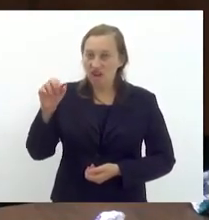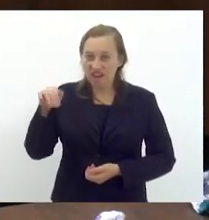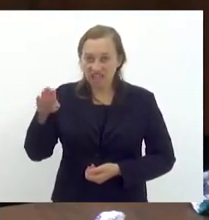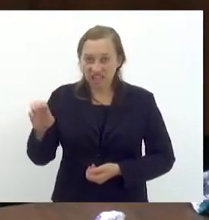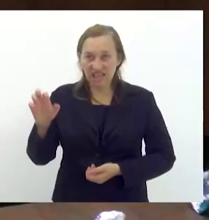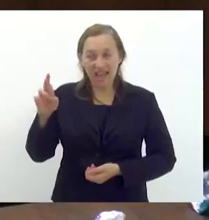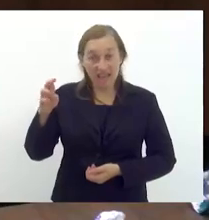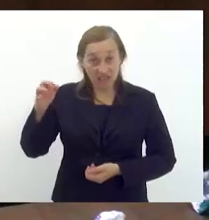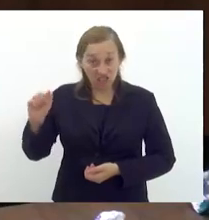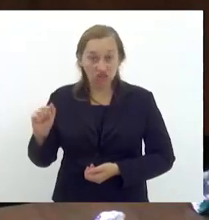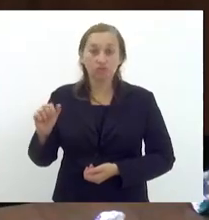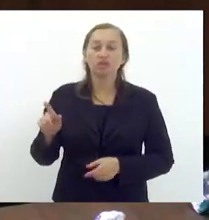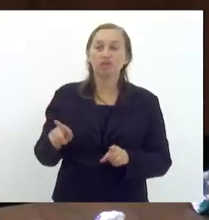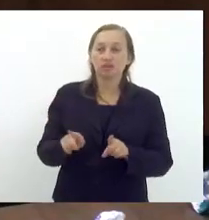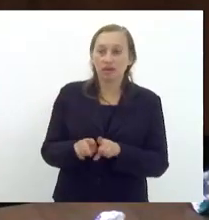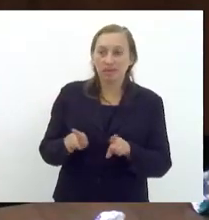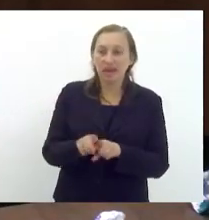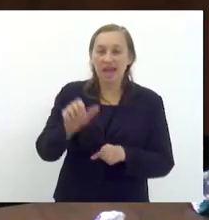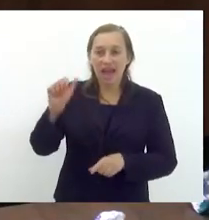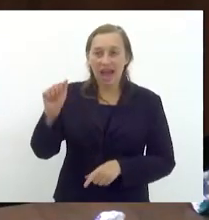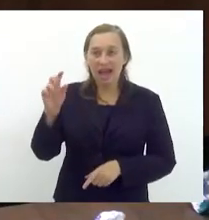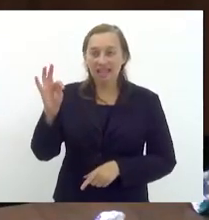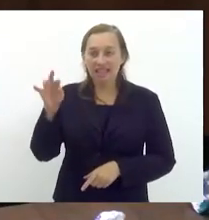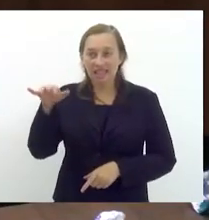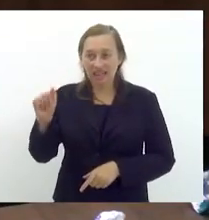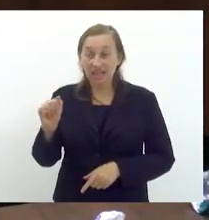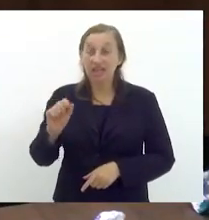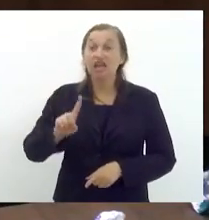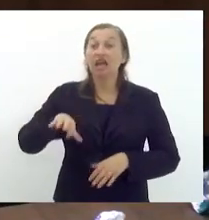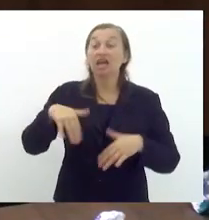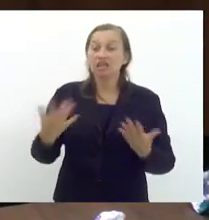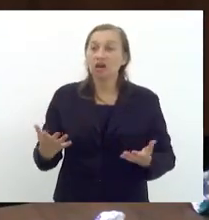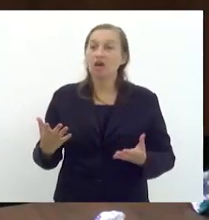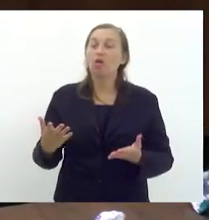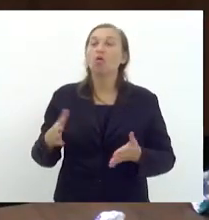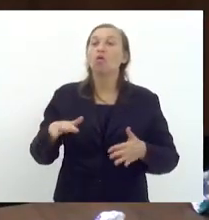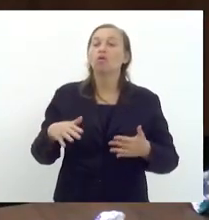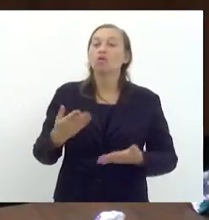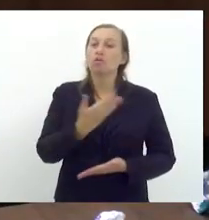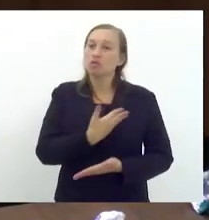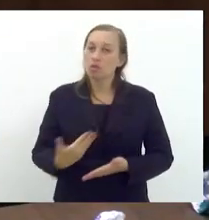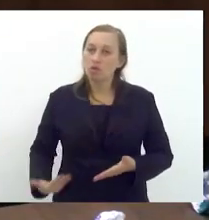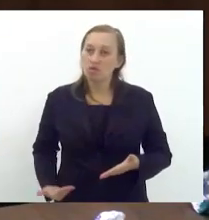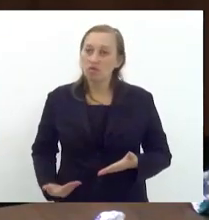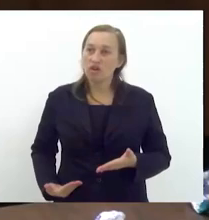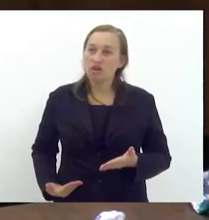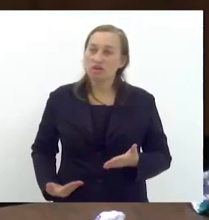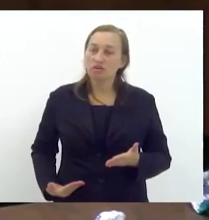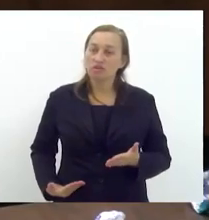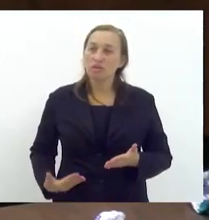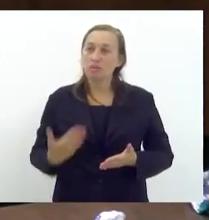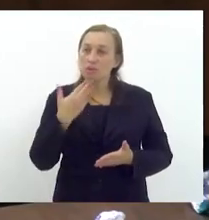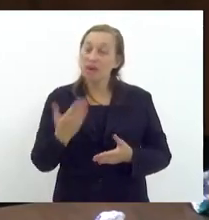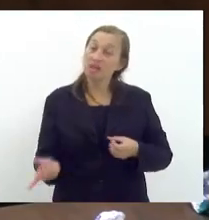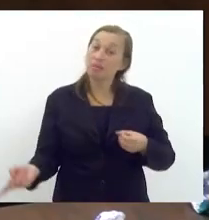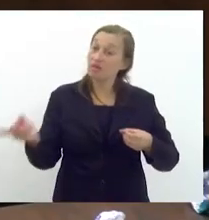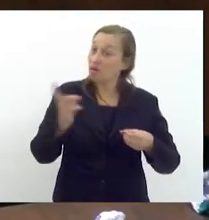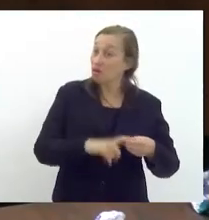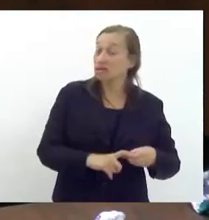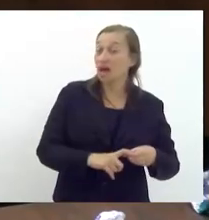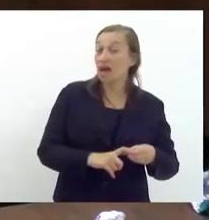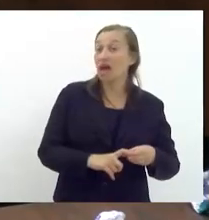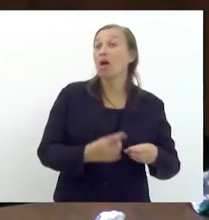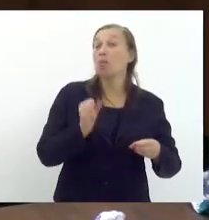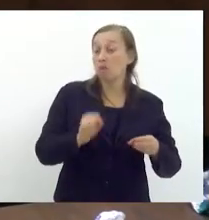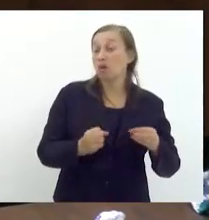quando o governo revoga e manda um outro ele pode fazer Claro que pode Mas não